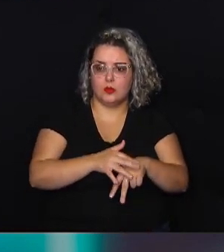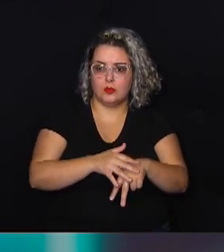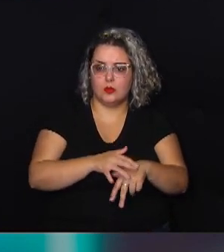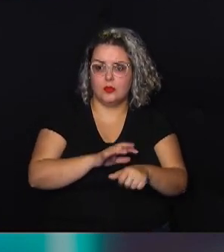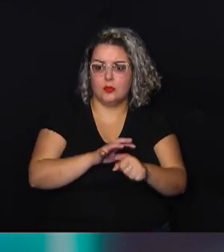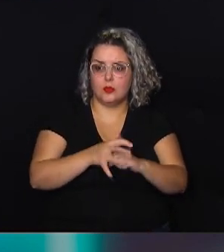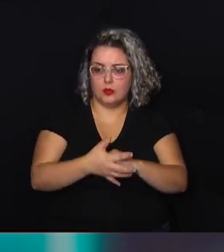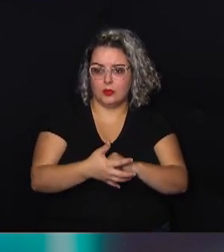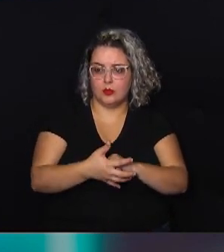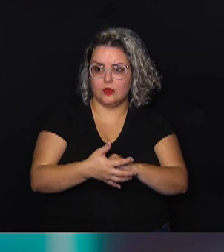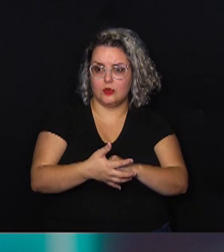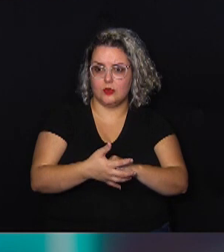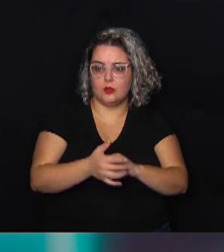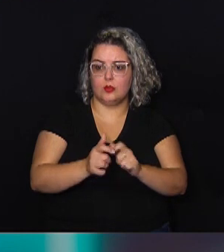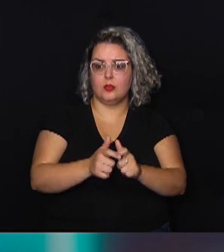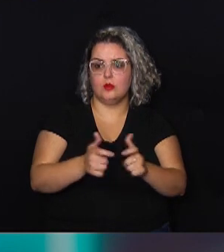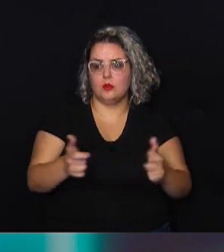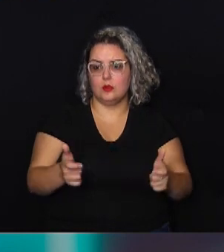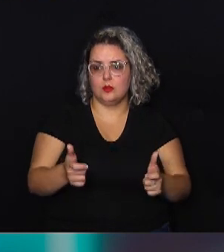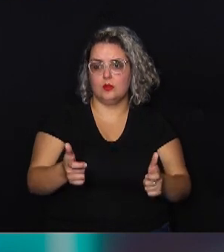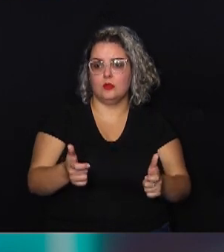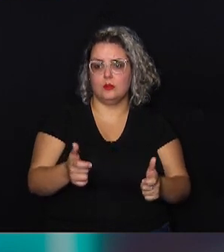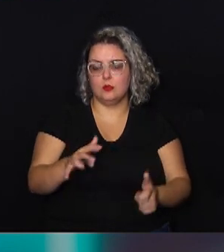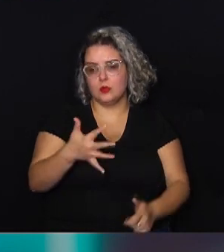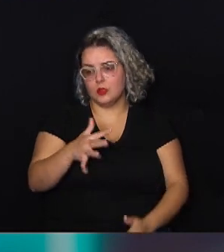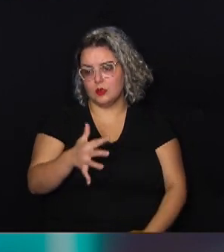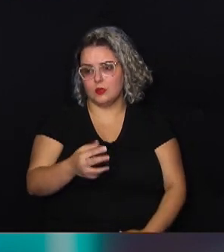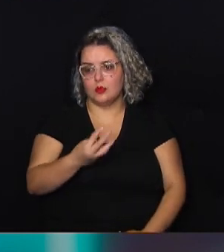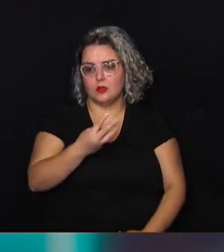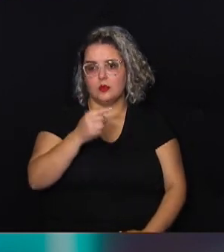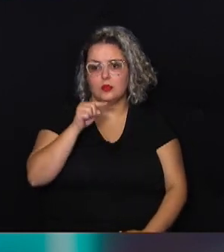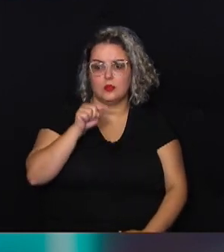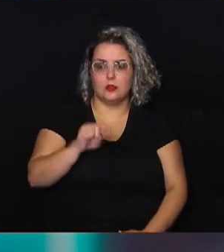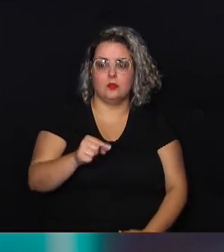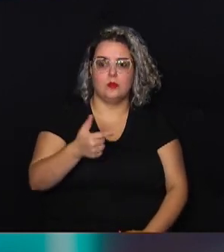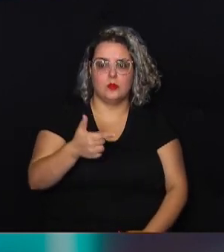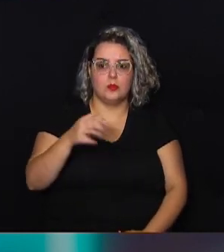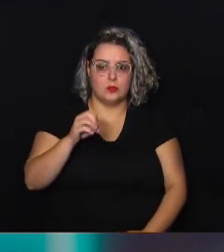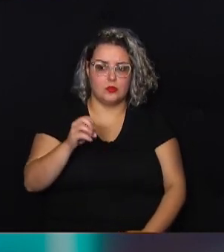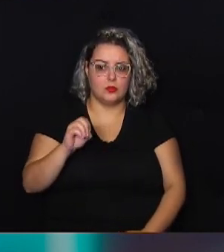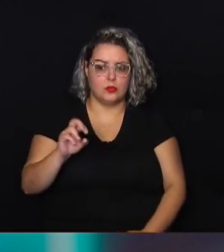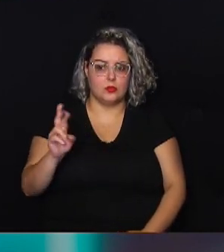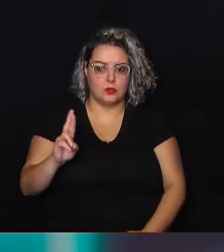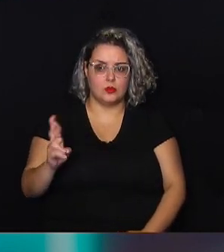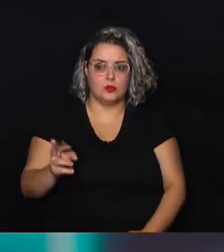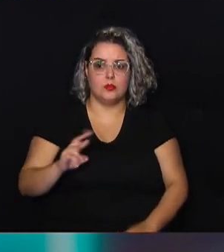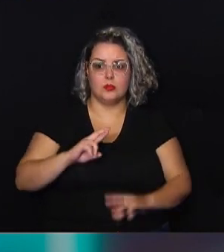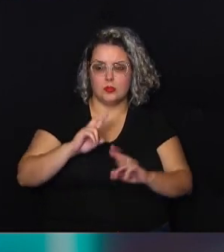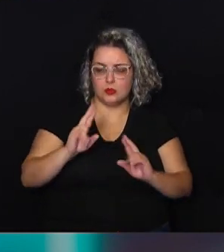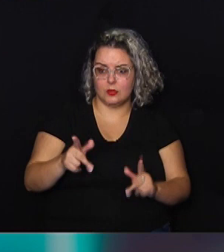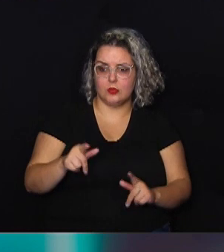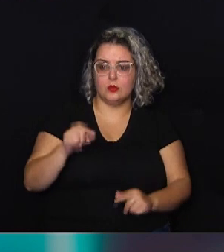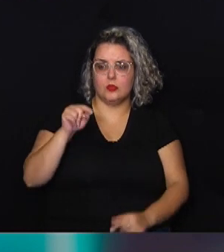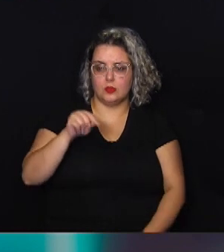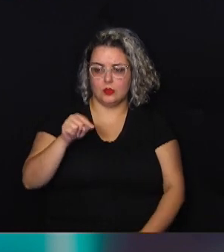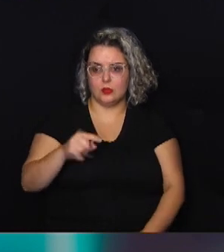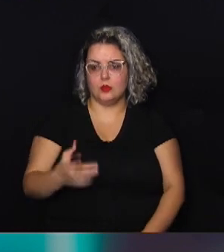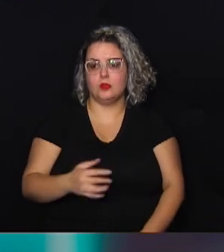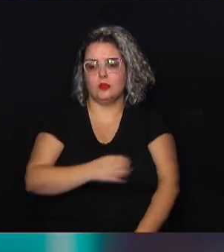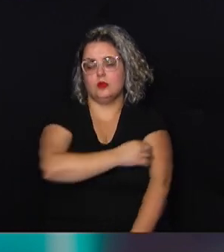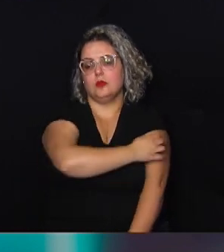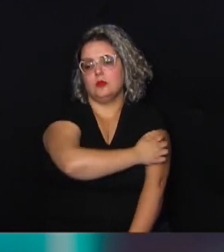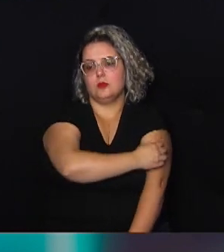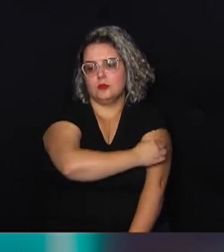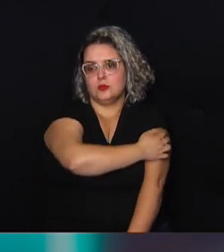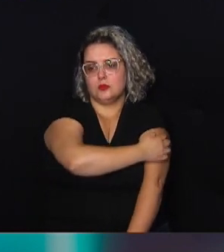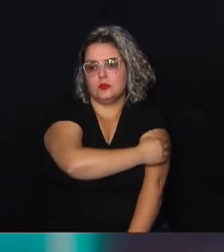COVID, ele aumenta aí para aproximadamente R$ 3.200. Então, essa diferença é que está computada aqui nesses